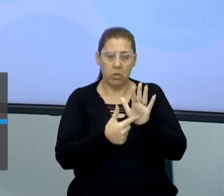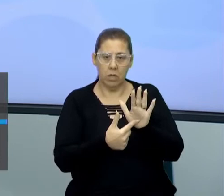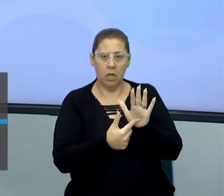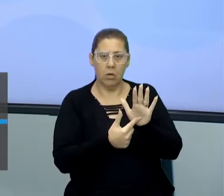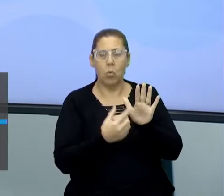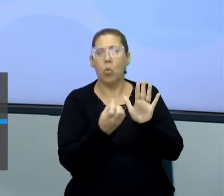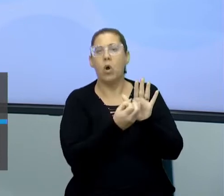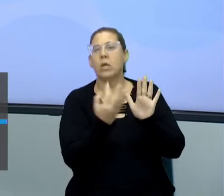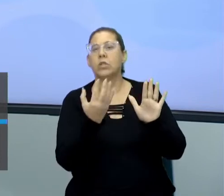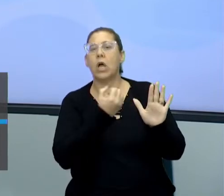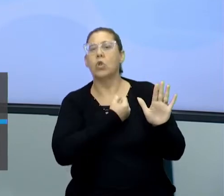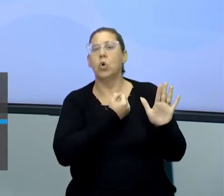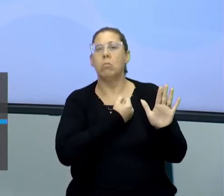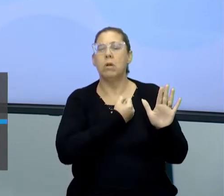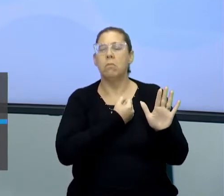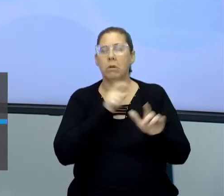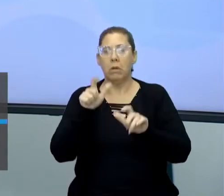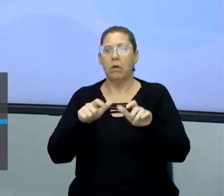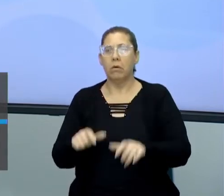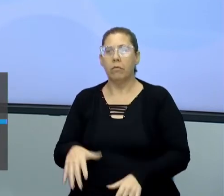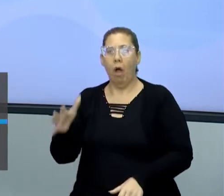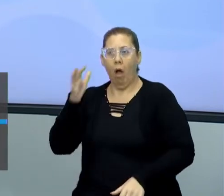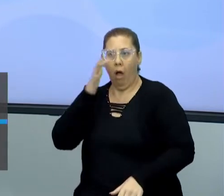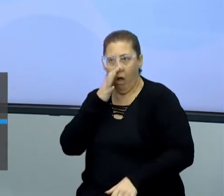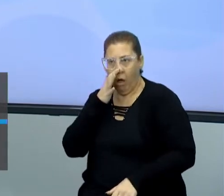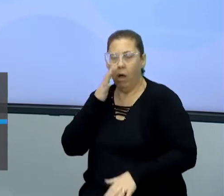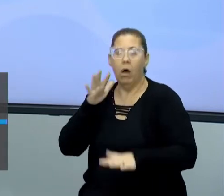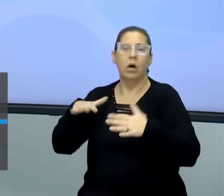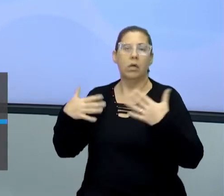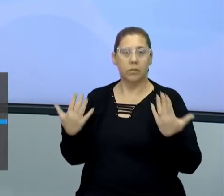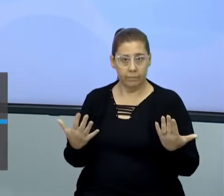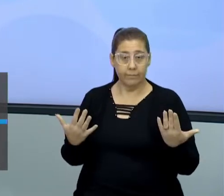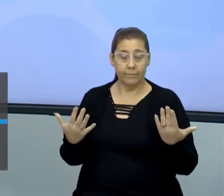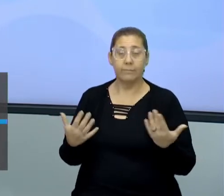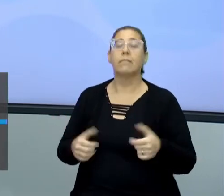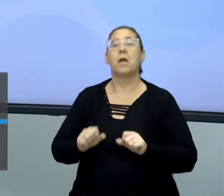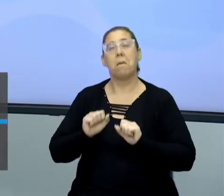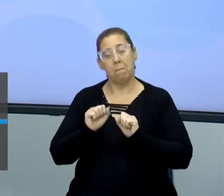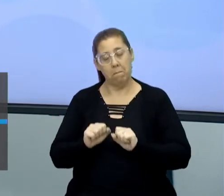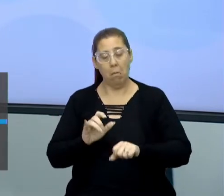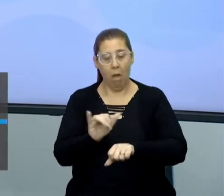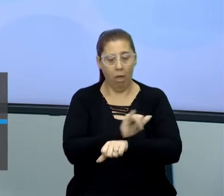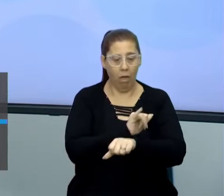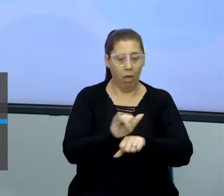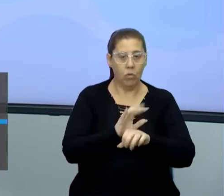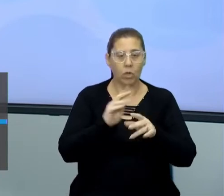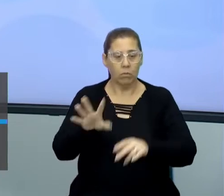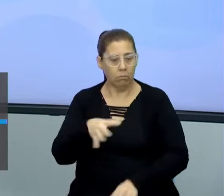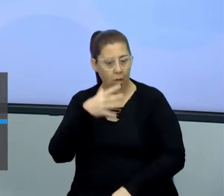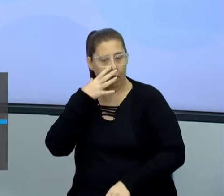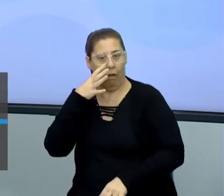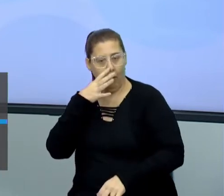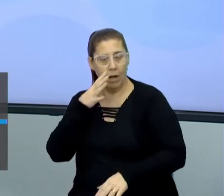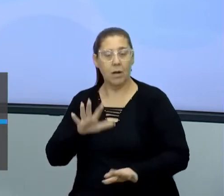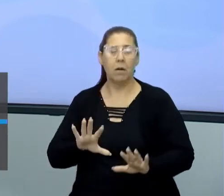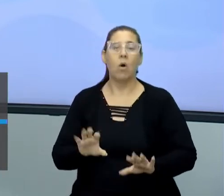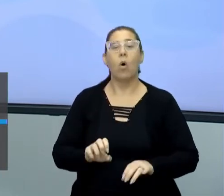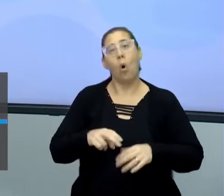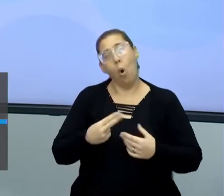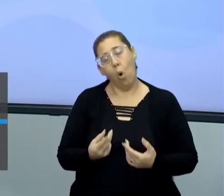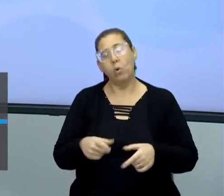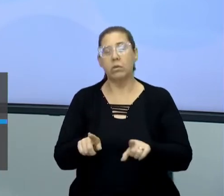da tragédia para poder chocar e poder trazer espectadores para o seu canal, para o seu meio e veículo de comunicação. Ou você pode